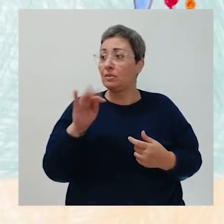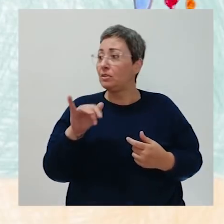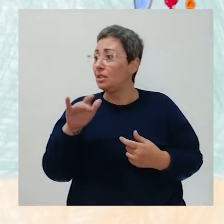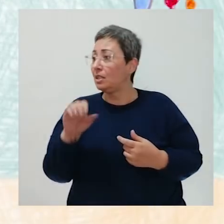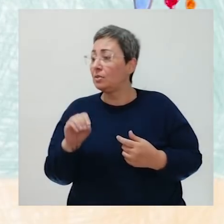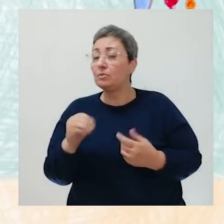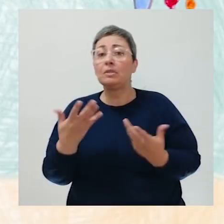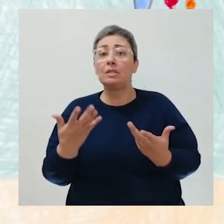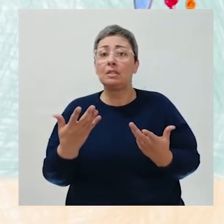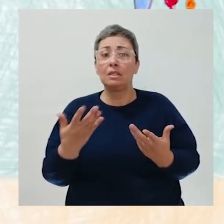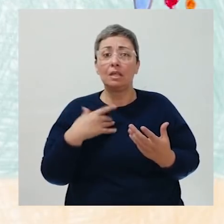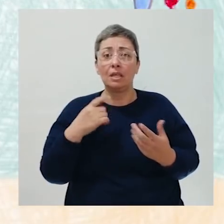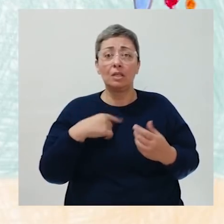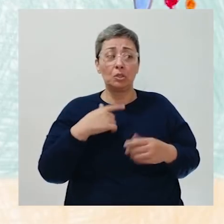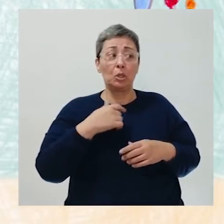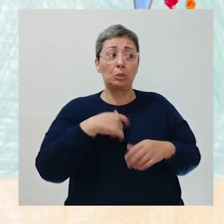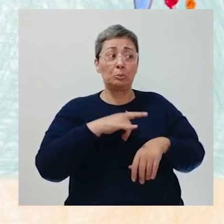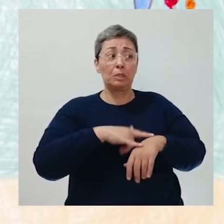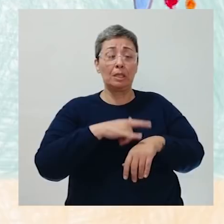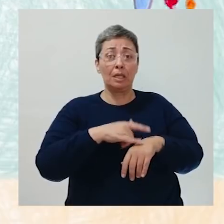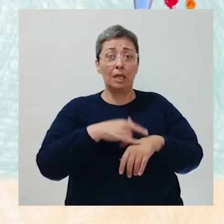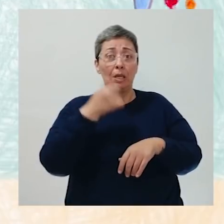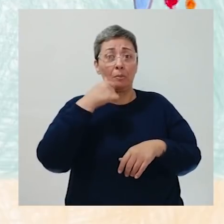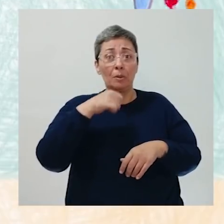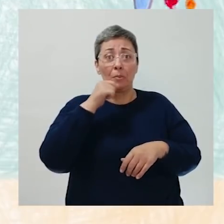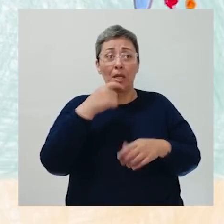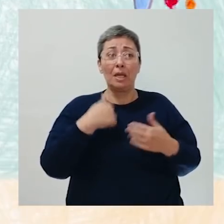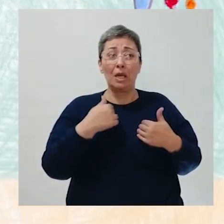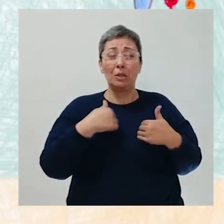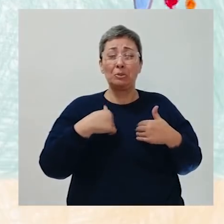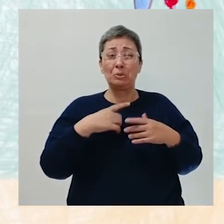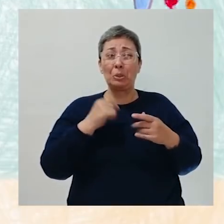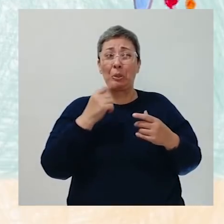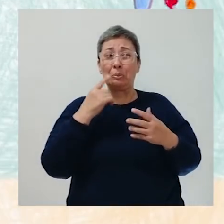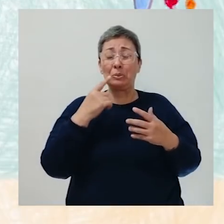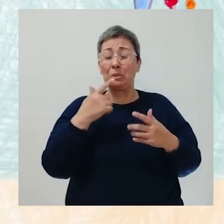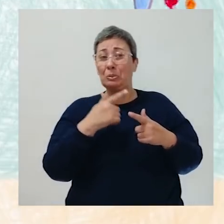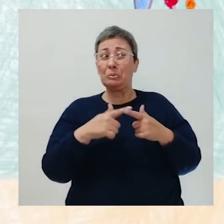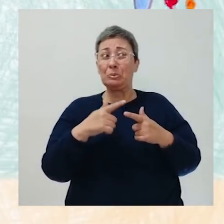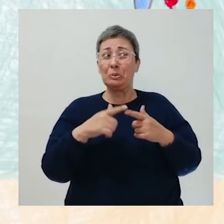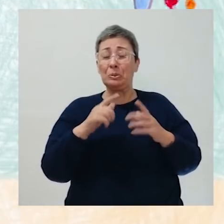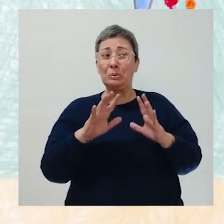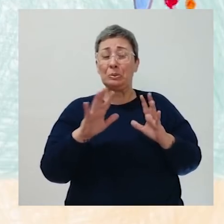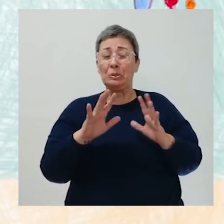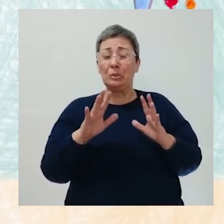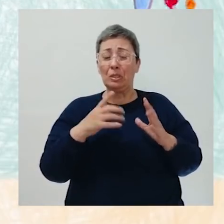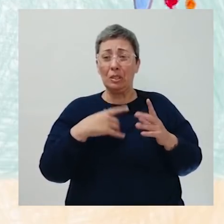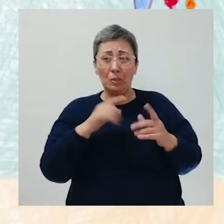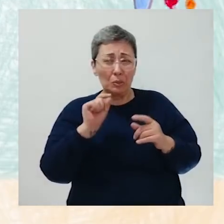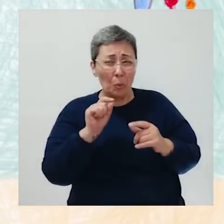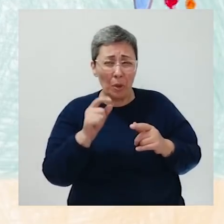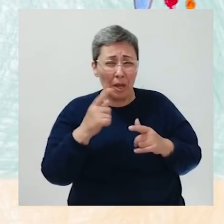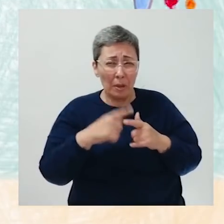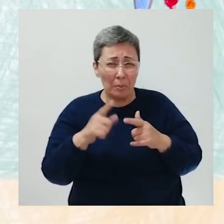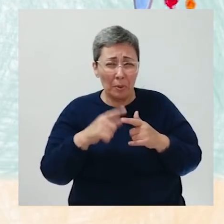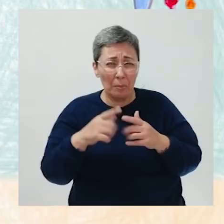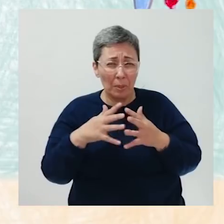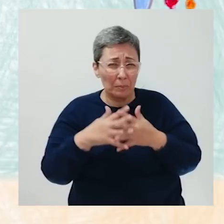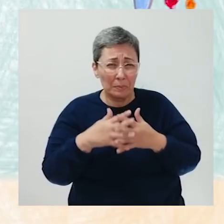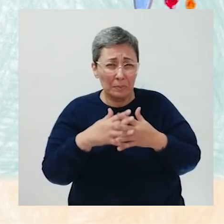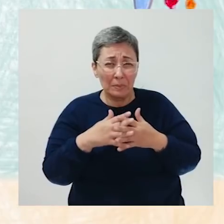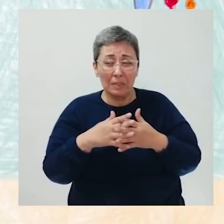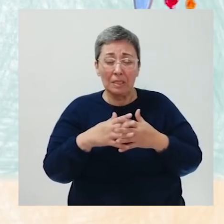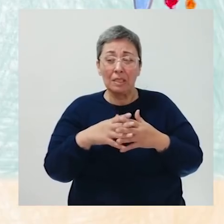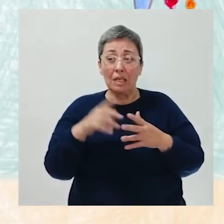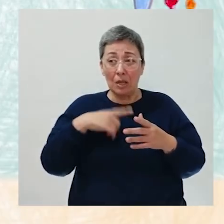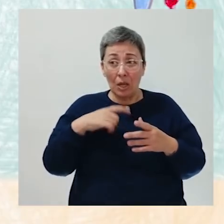Tiago? No banheiro, mamãe. Estou em uma situação periclitante. Não seria periclitante,